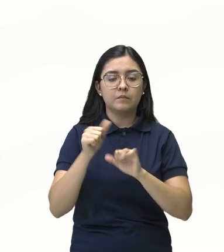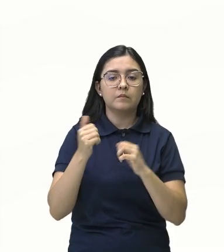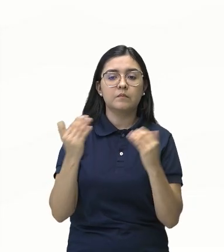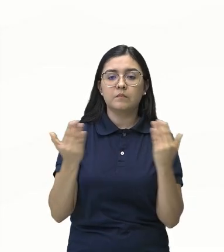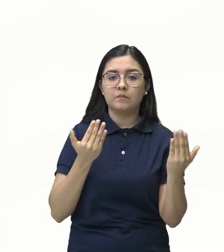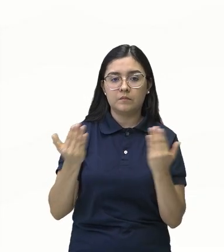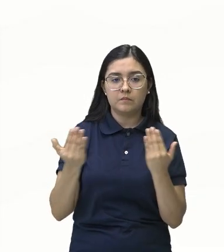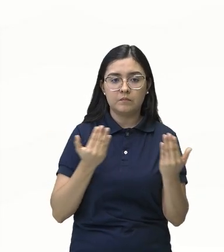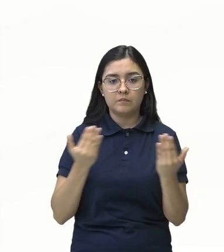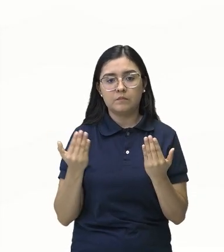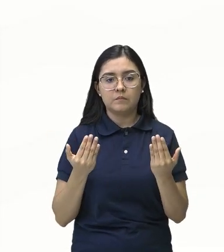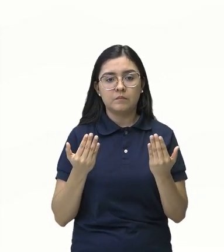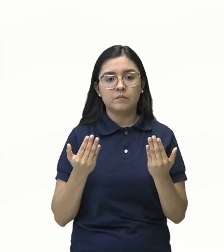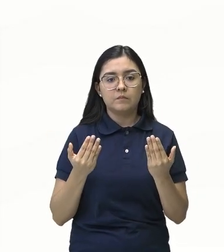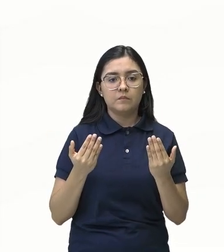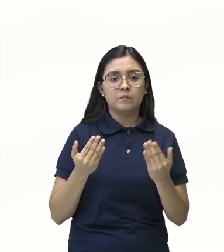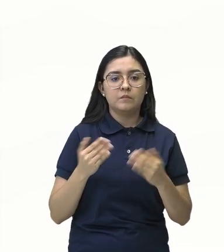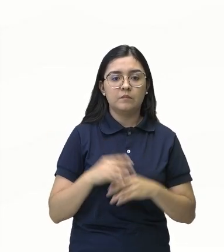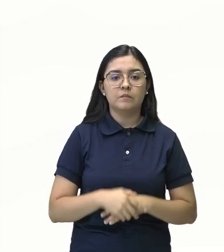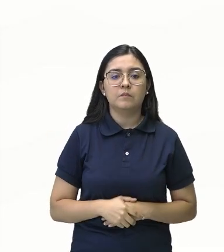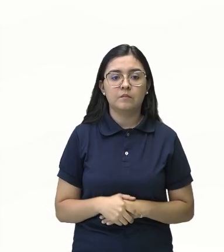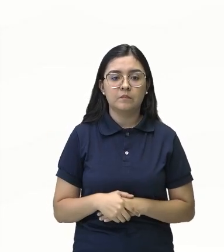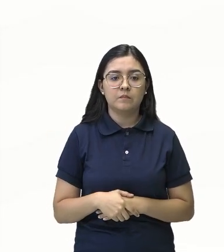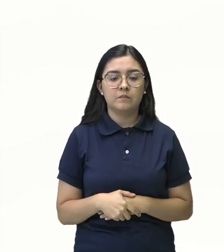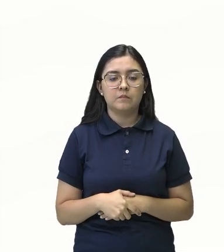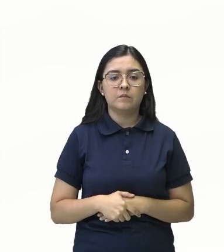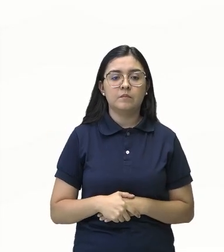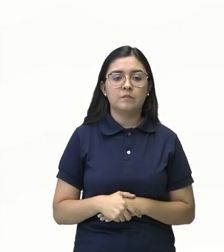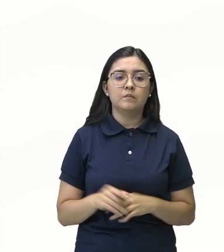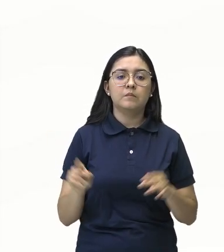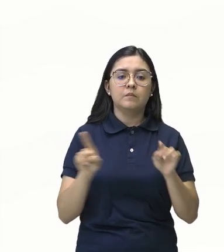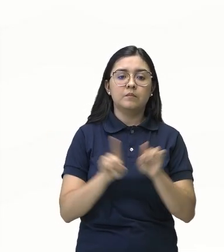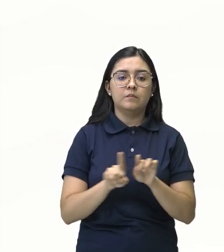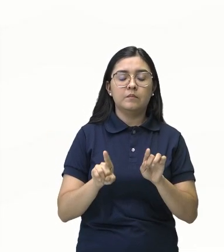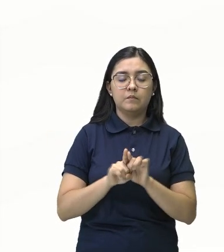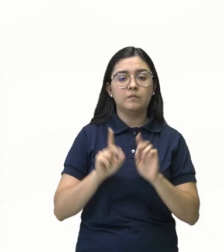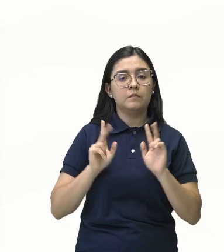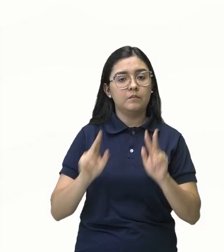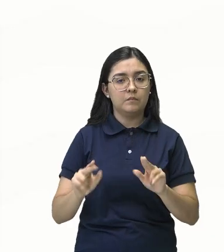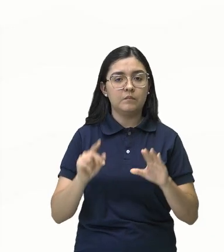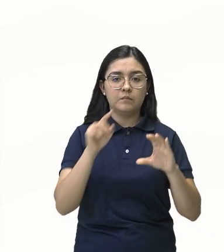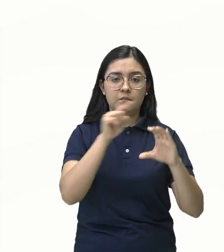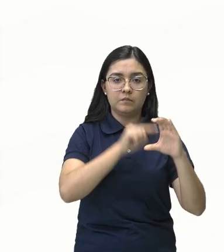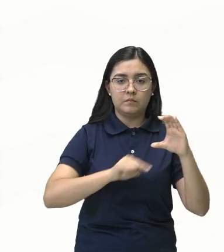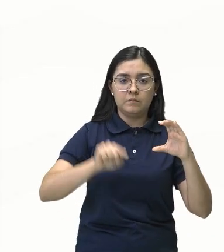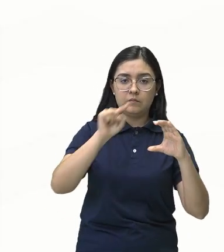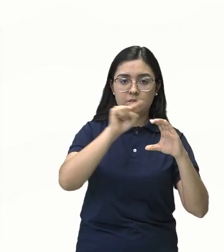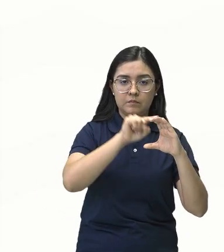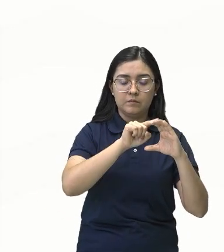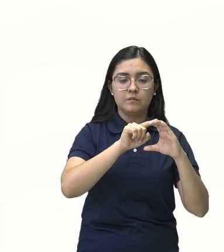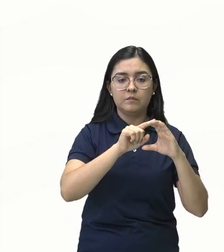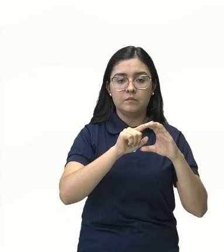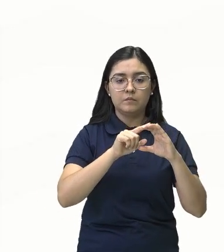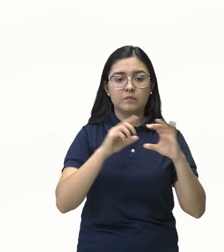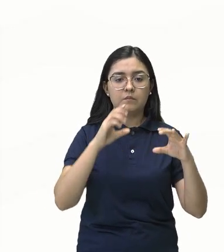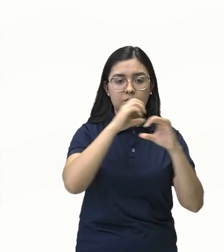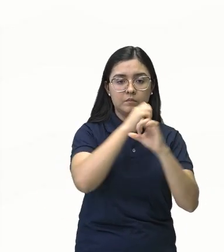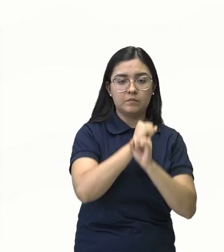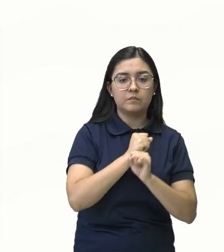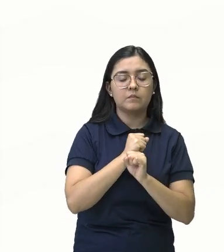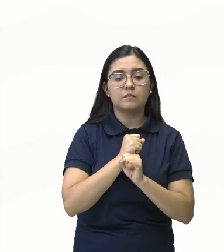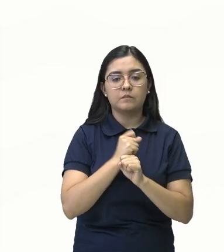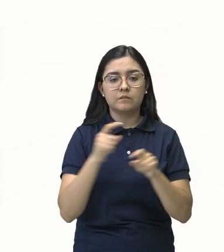compara as variáveis em relação ao tempo, assim como o de pizza representa partes de um todo e